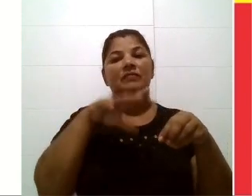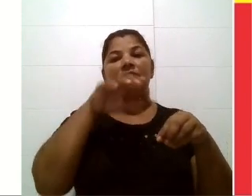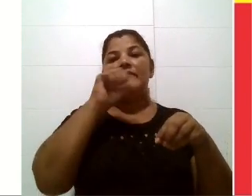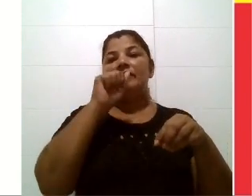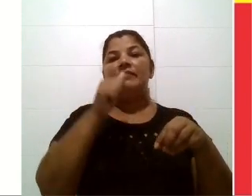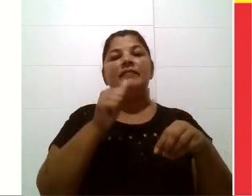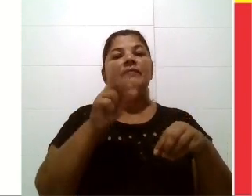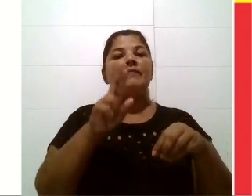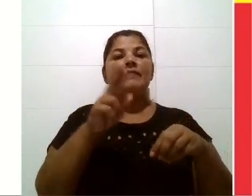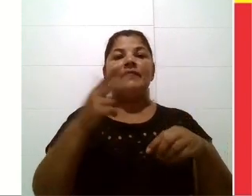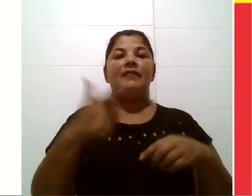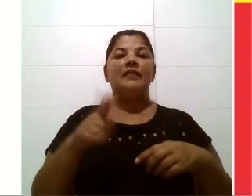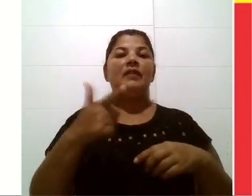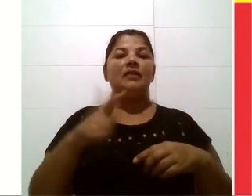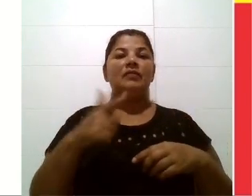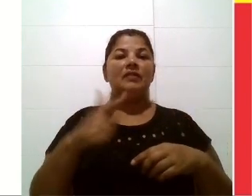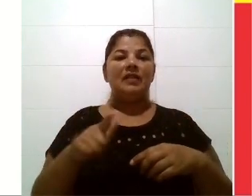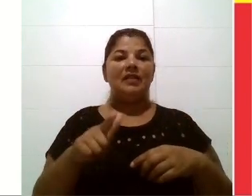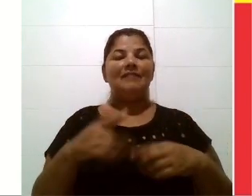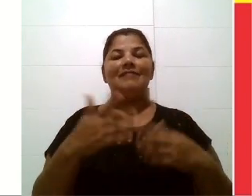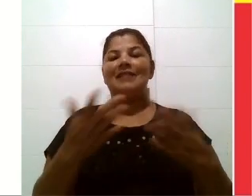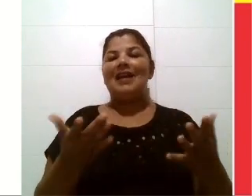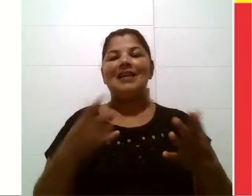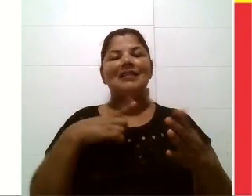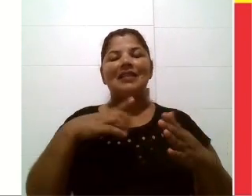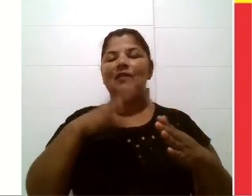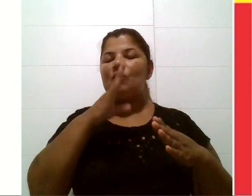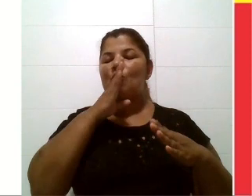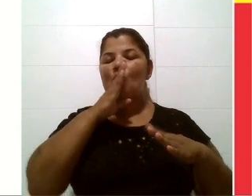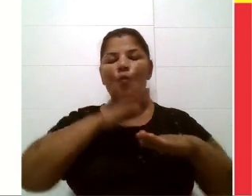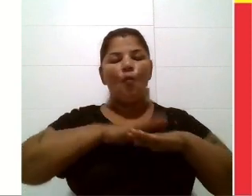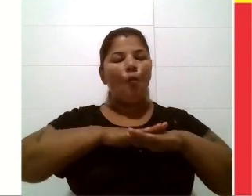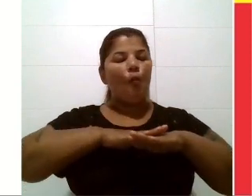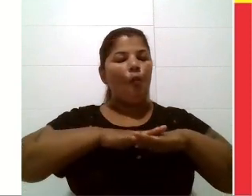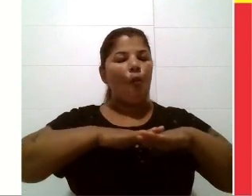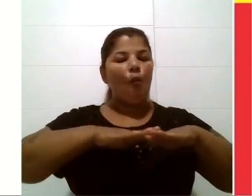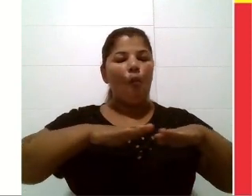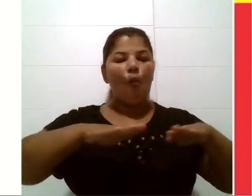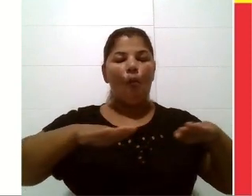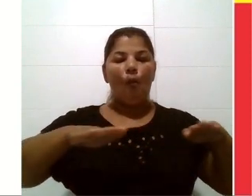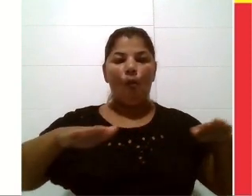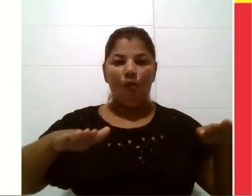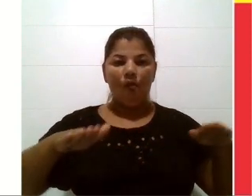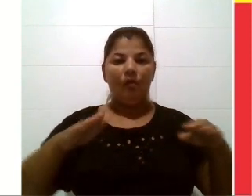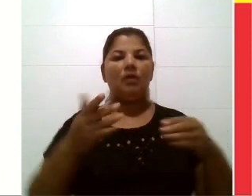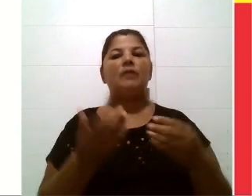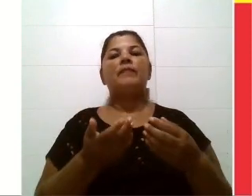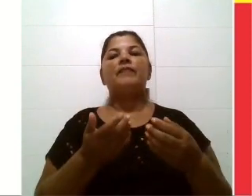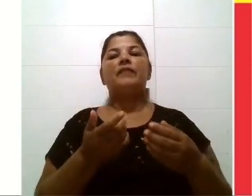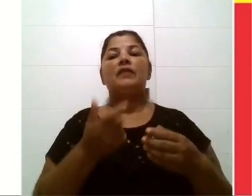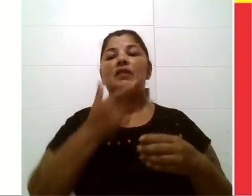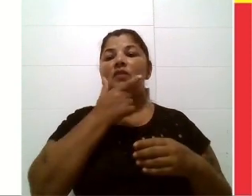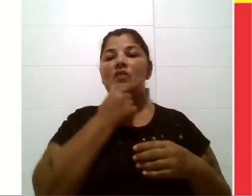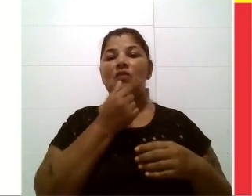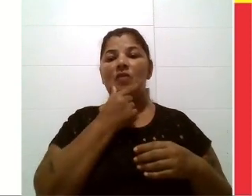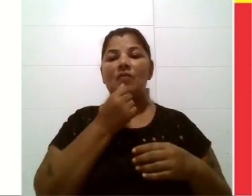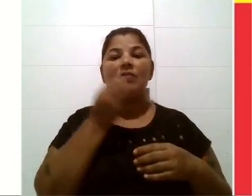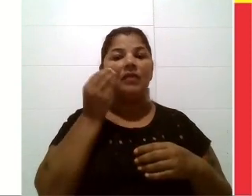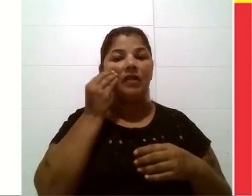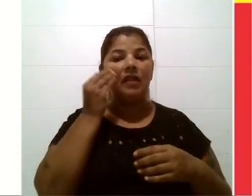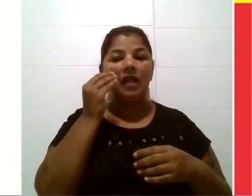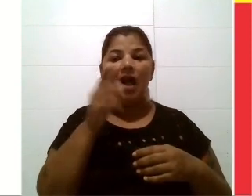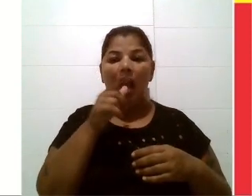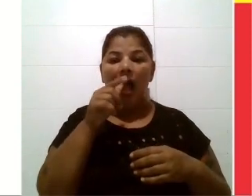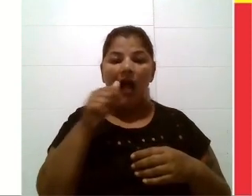um ambiente de impermeabilização do solo. Então, como você está acompanhando na tela aí, um homem tentando jogar